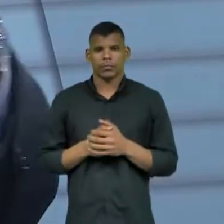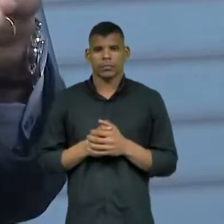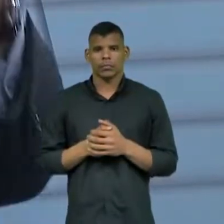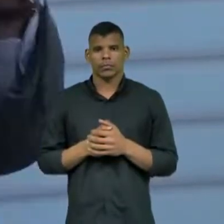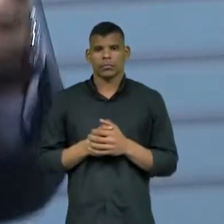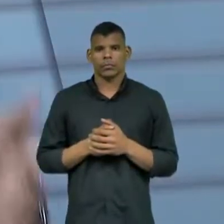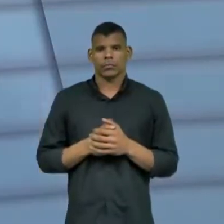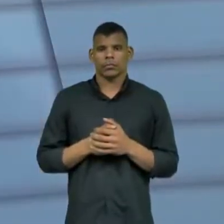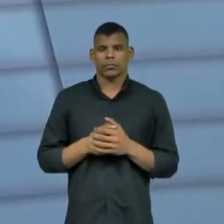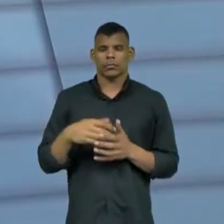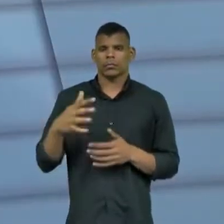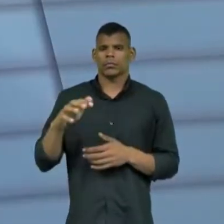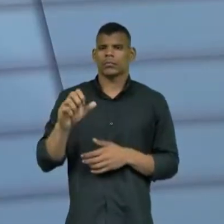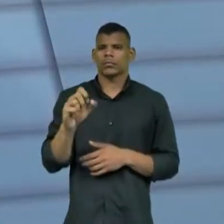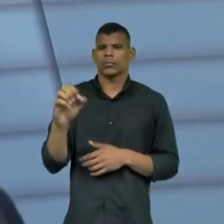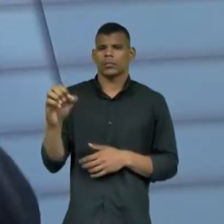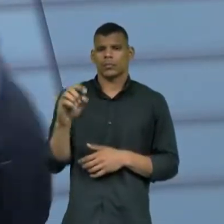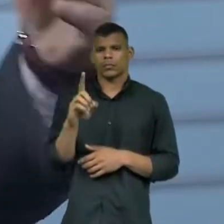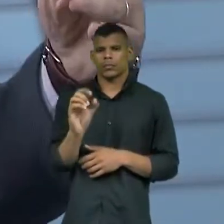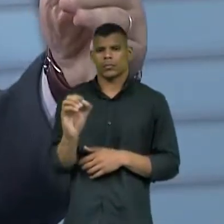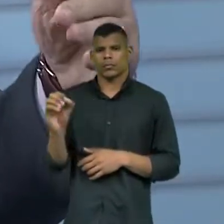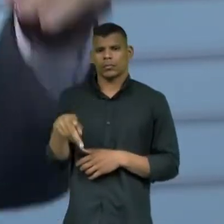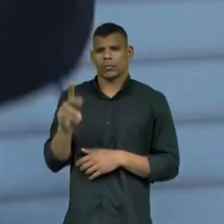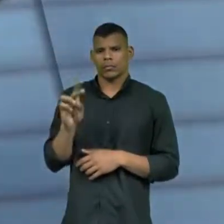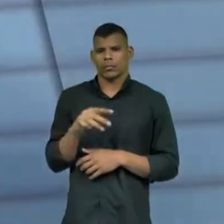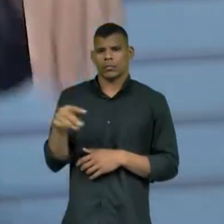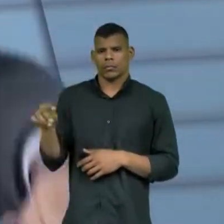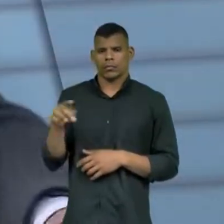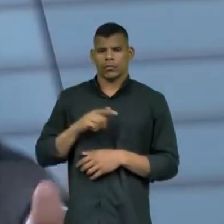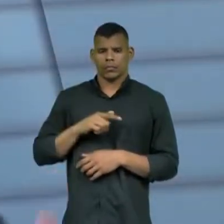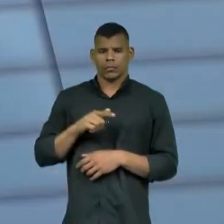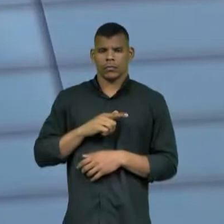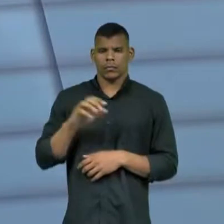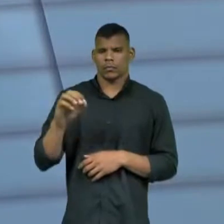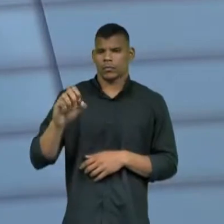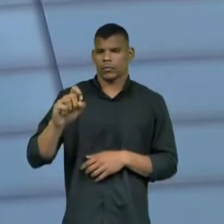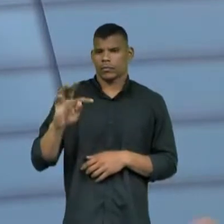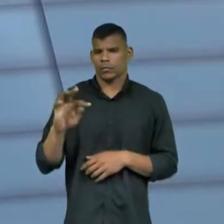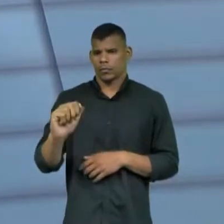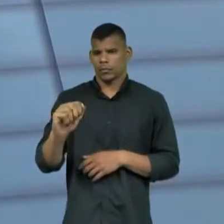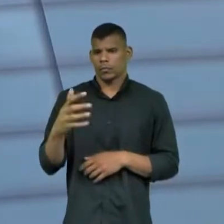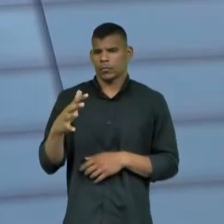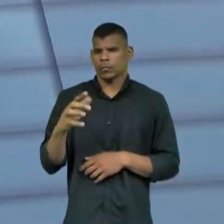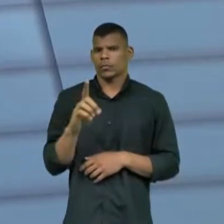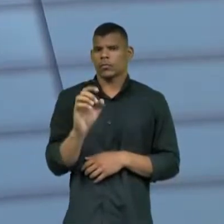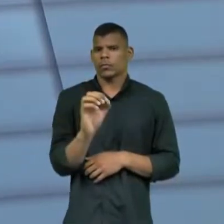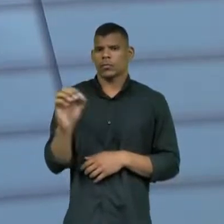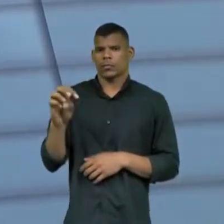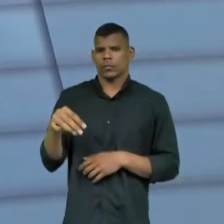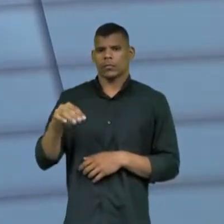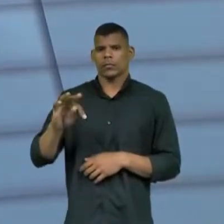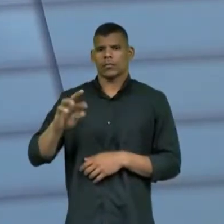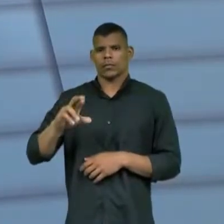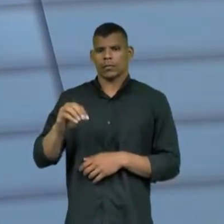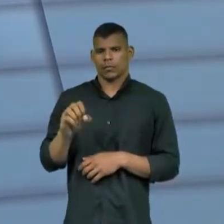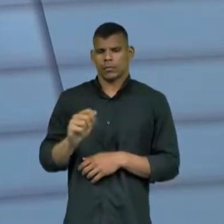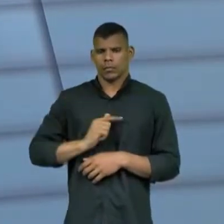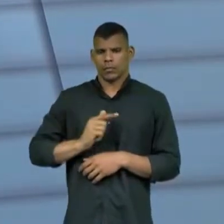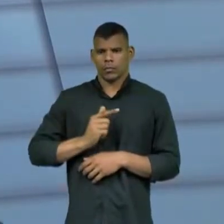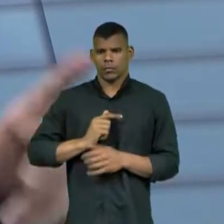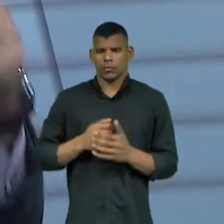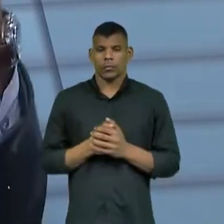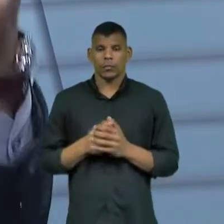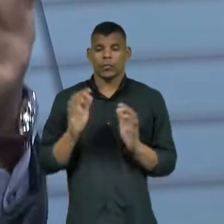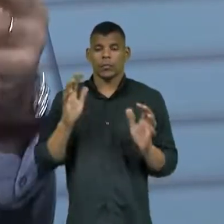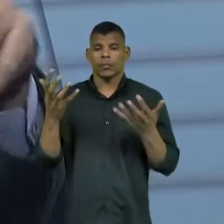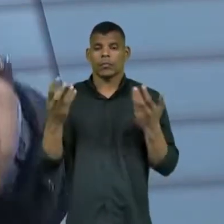a 80, 100 quilômetros da distância da costa e está com 100 metros de profundidade. Então, a